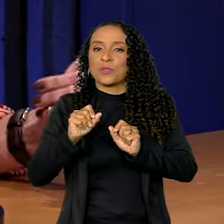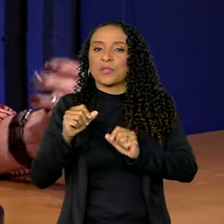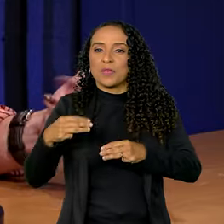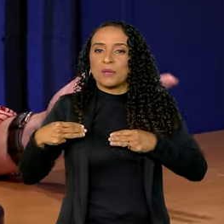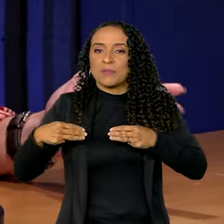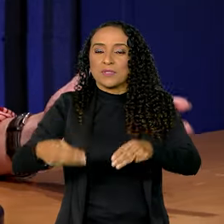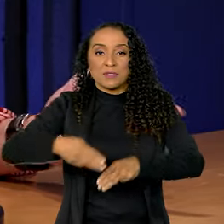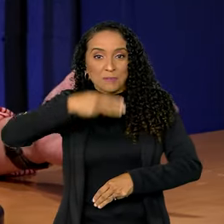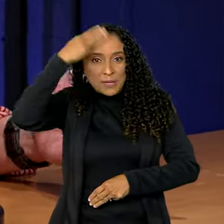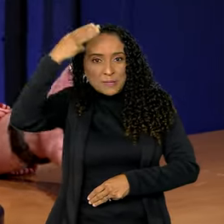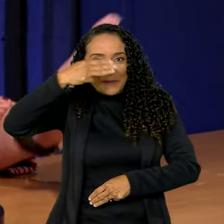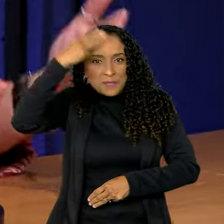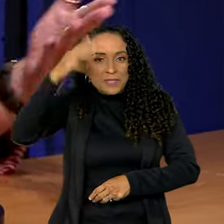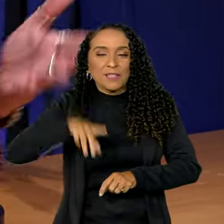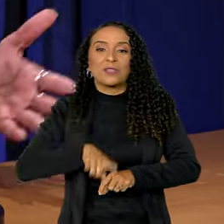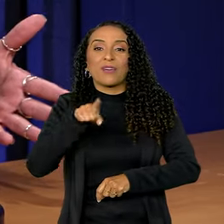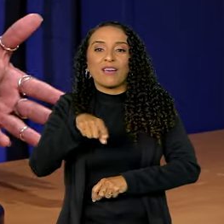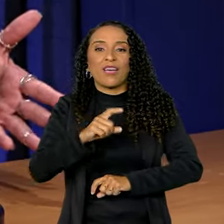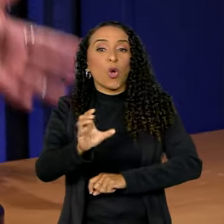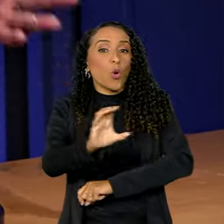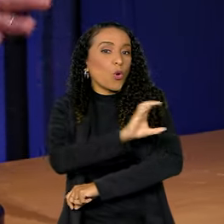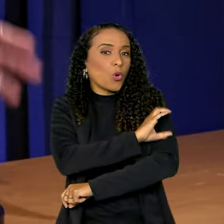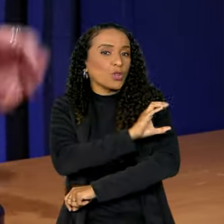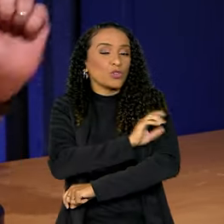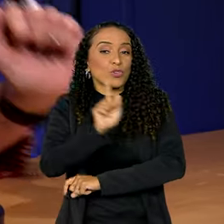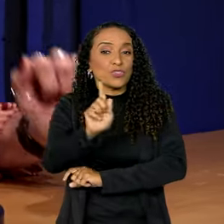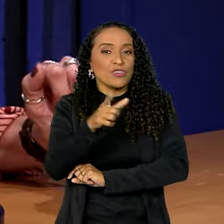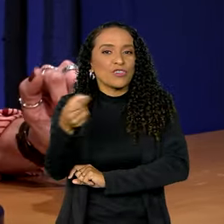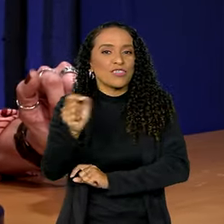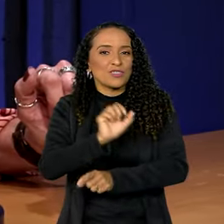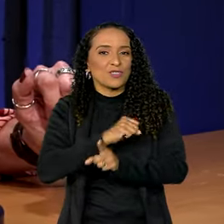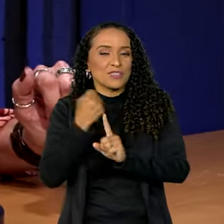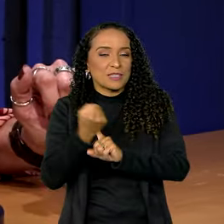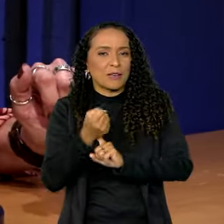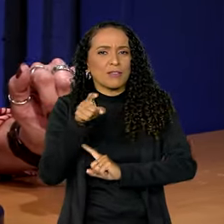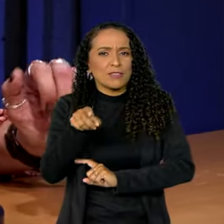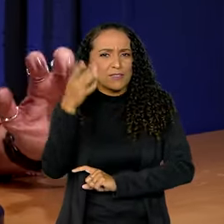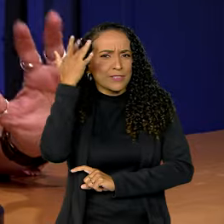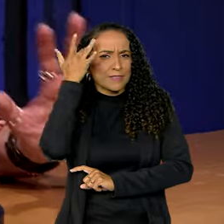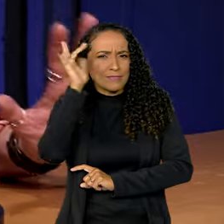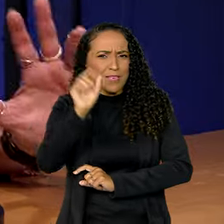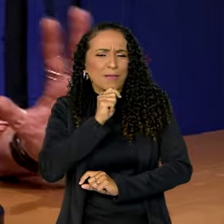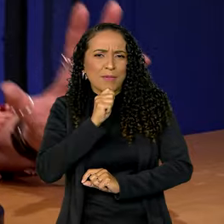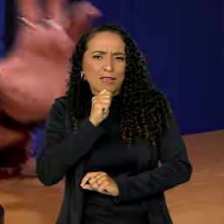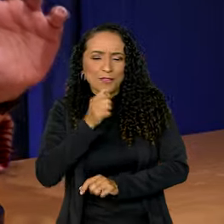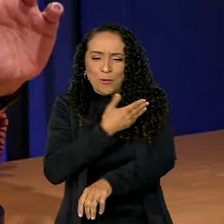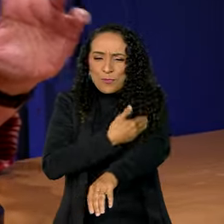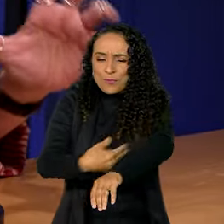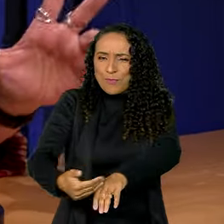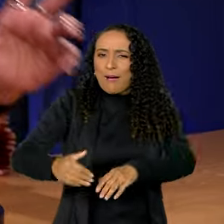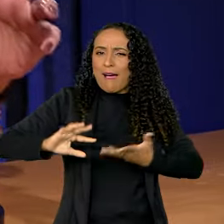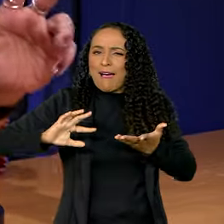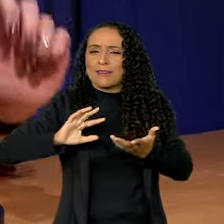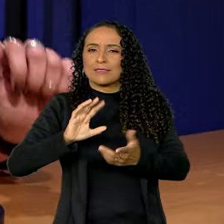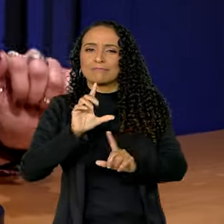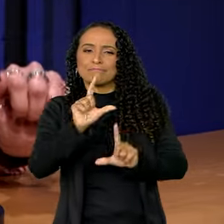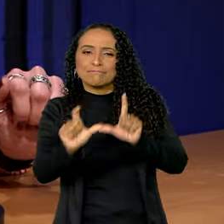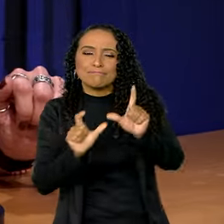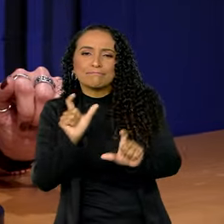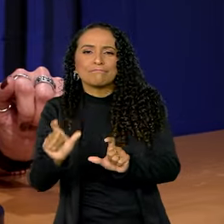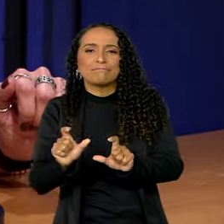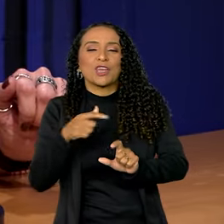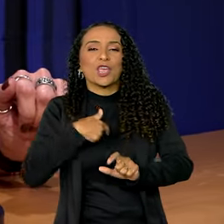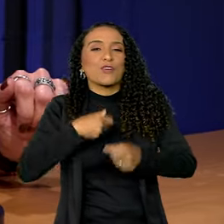Ministro Márcio Macedo o coordenador do G20 social se você ainda não tá muito acostumado com esses termos G20 G20